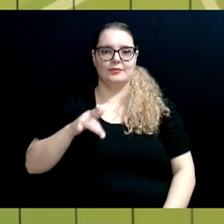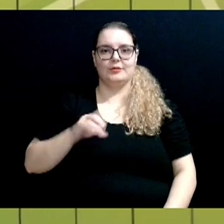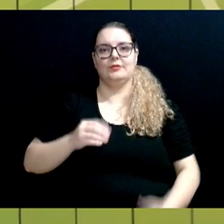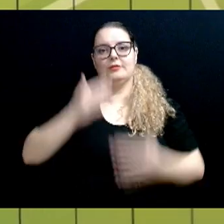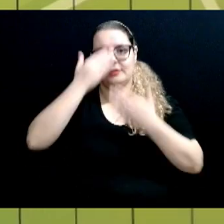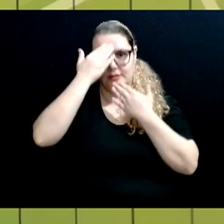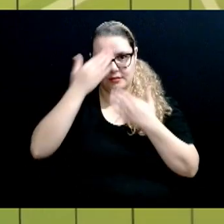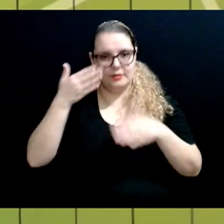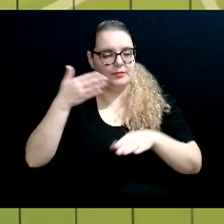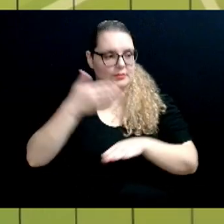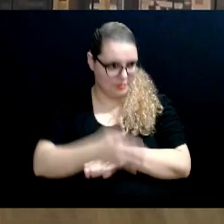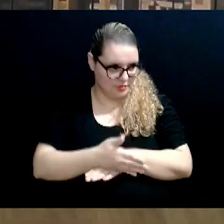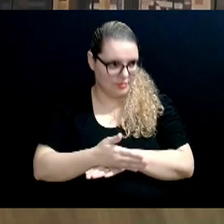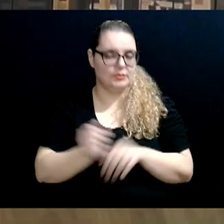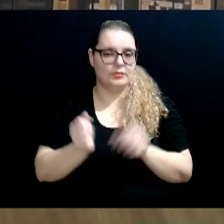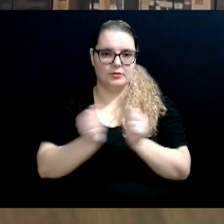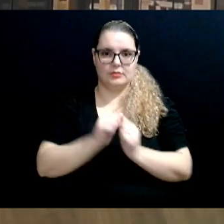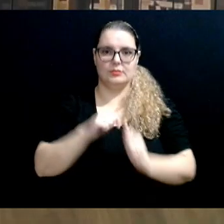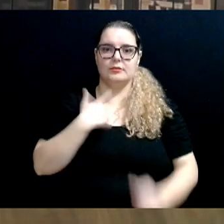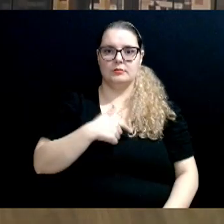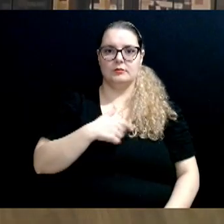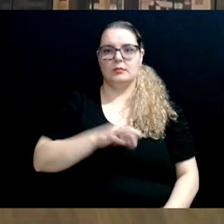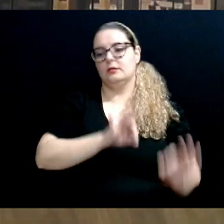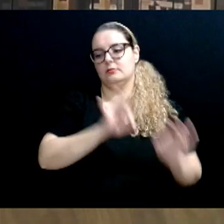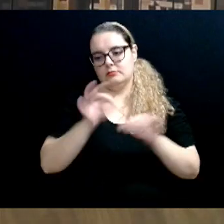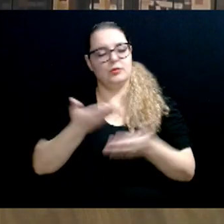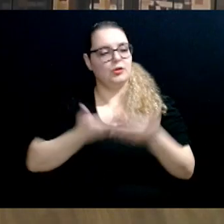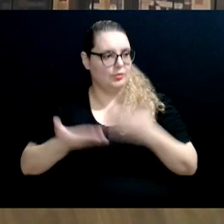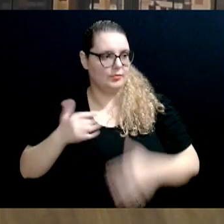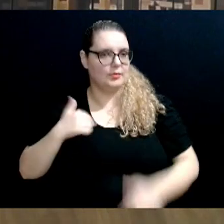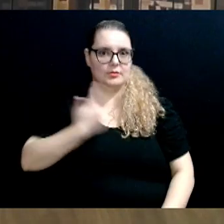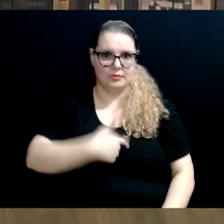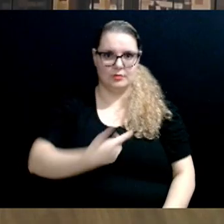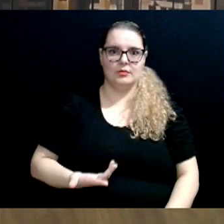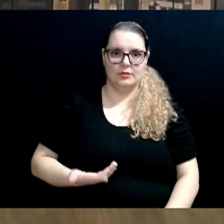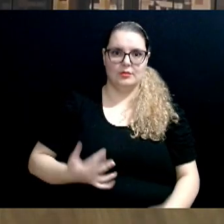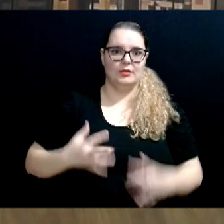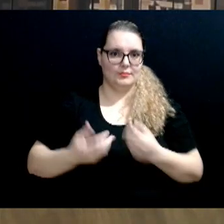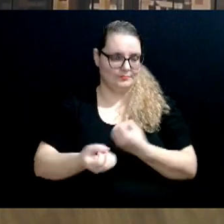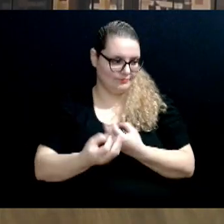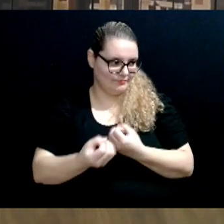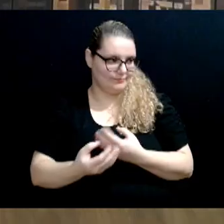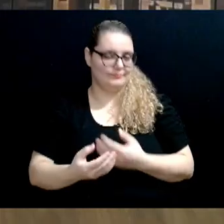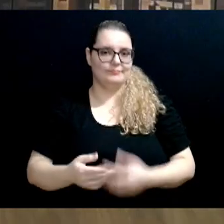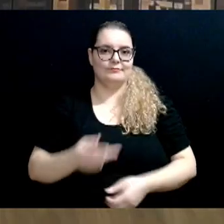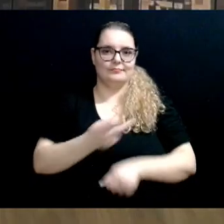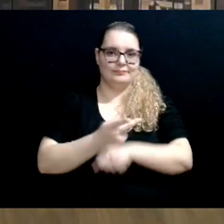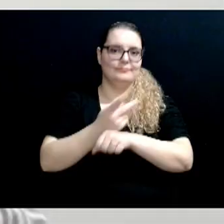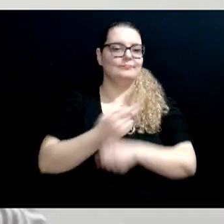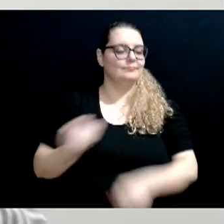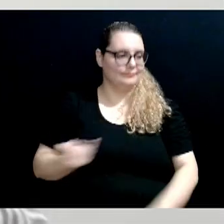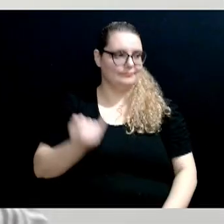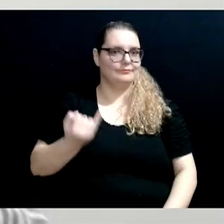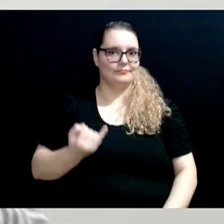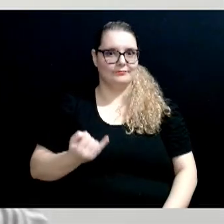com a gente, pela sua companhia, por compartilhar com a gente todas as informações sobre esse prêmio tão importante que a Sanasa recebeu.